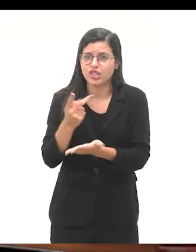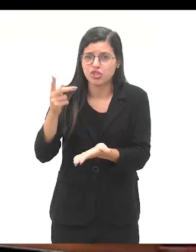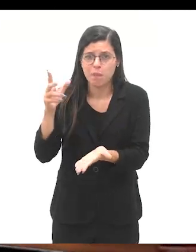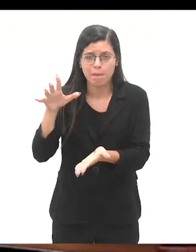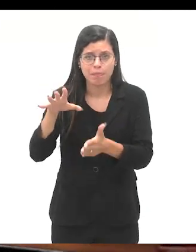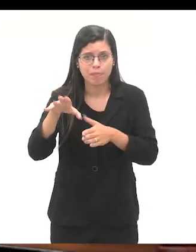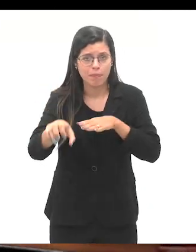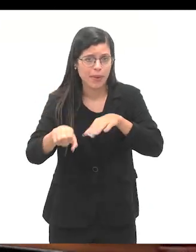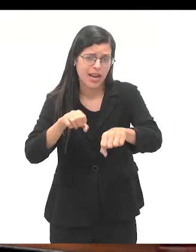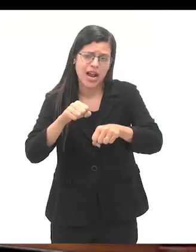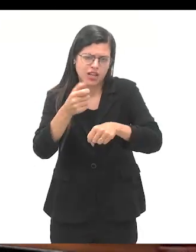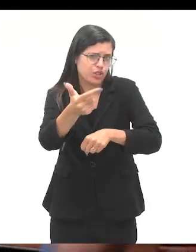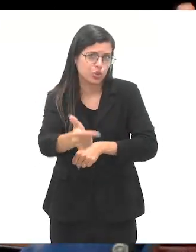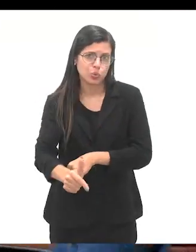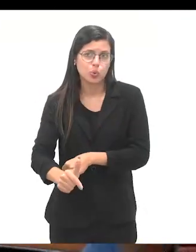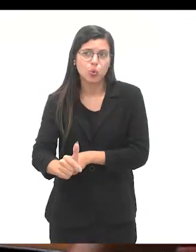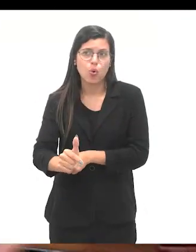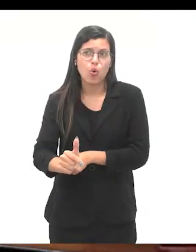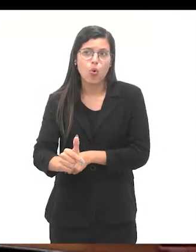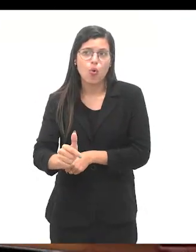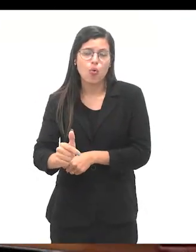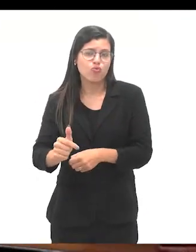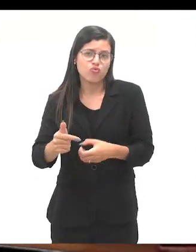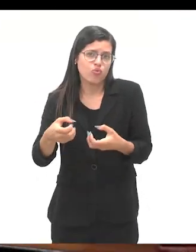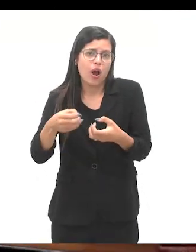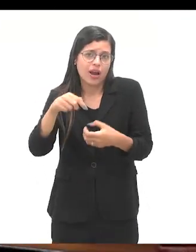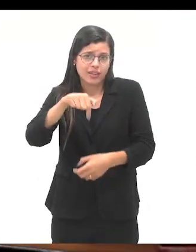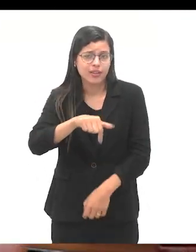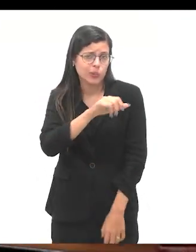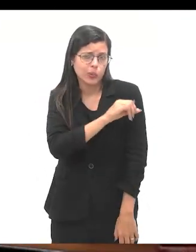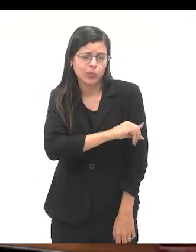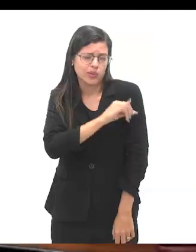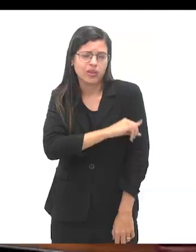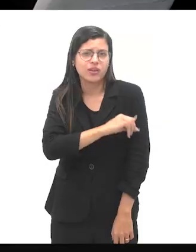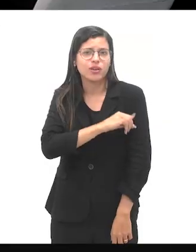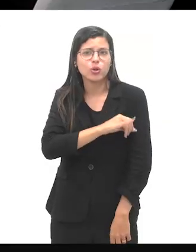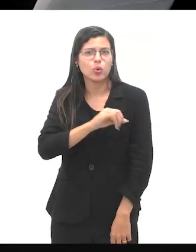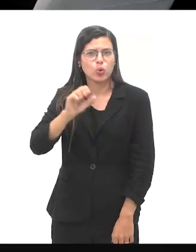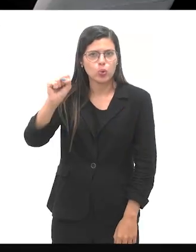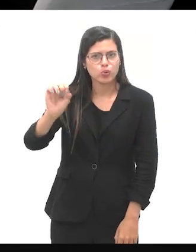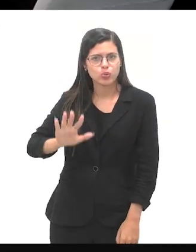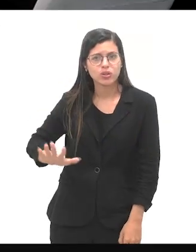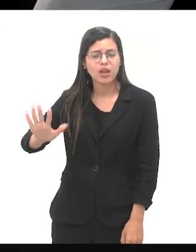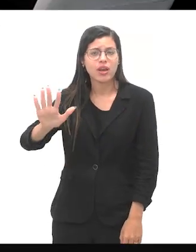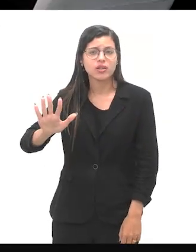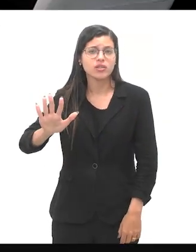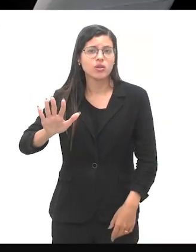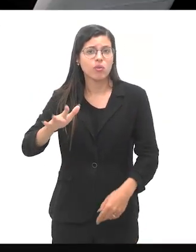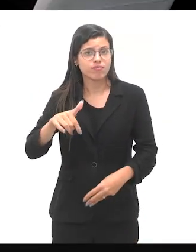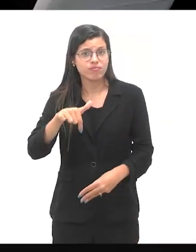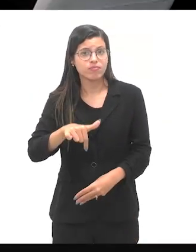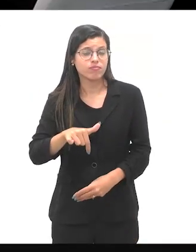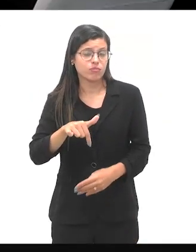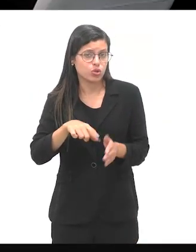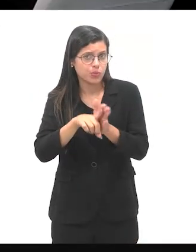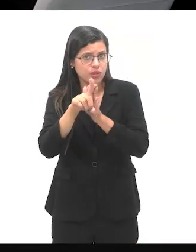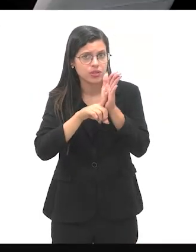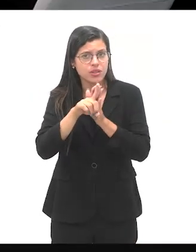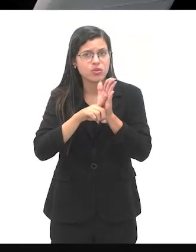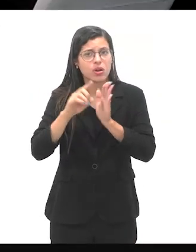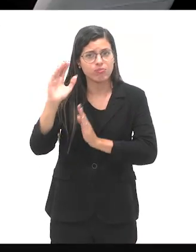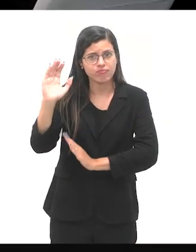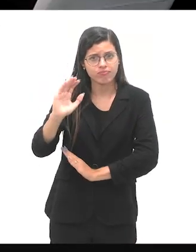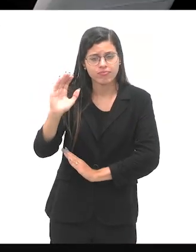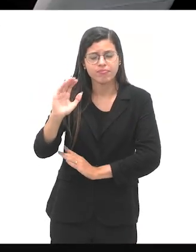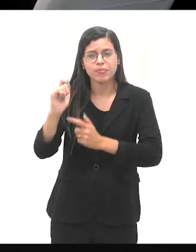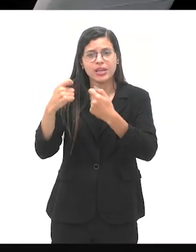de dessas espécies na costa do Sudeste, e aí é mais um motivo para a gente, para os pesquisadores, a ciência,